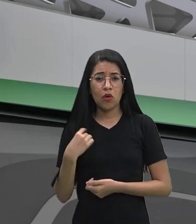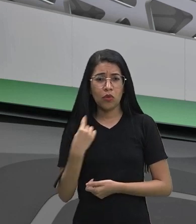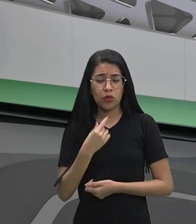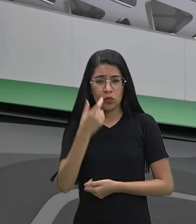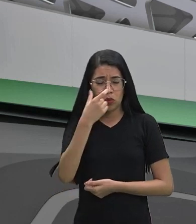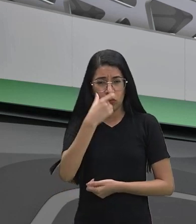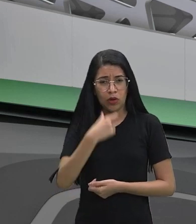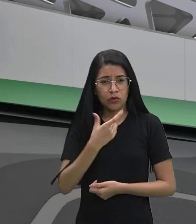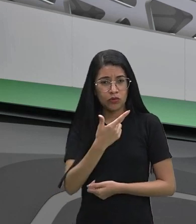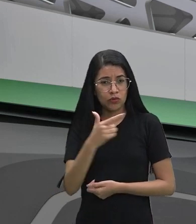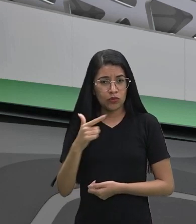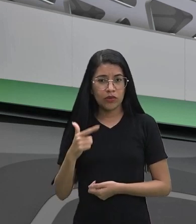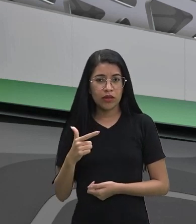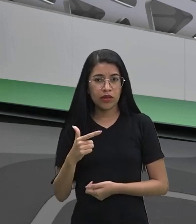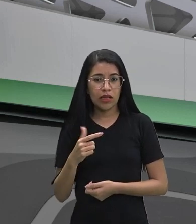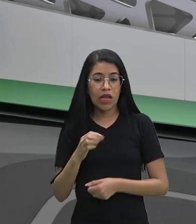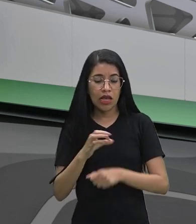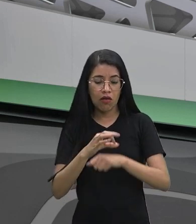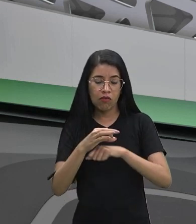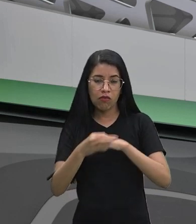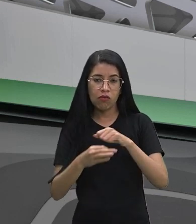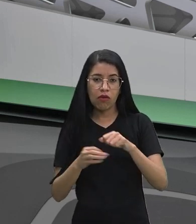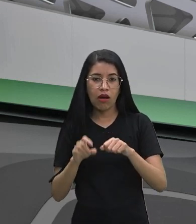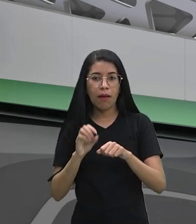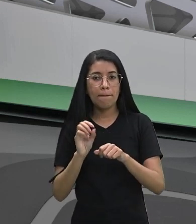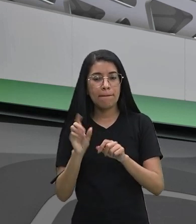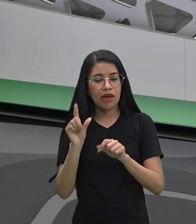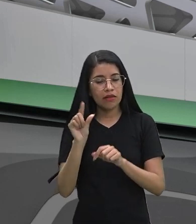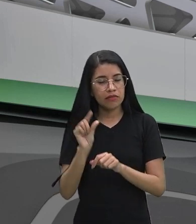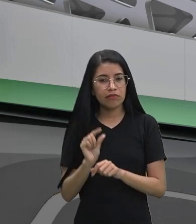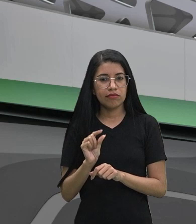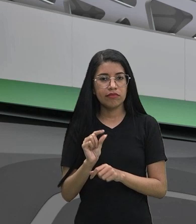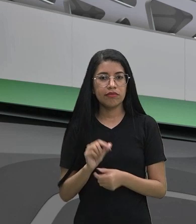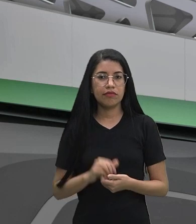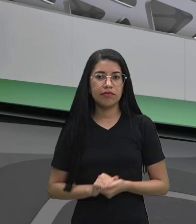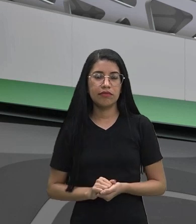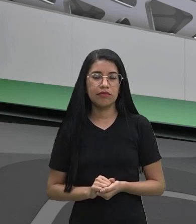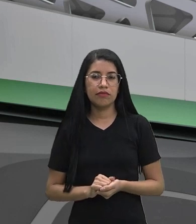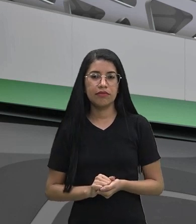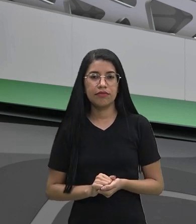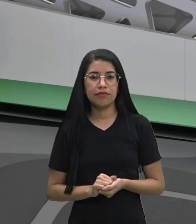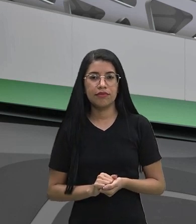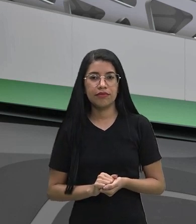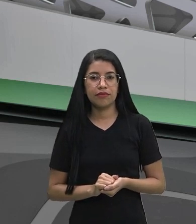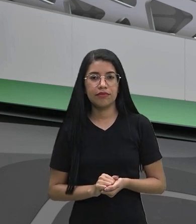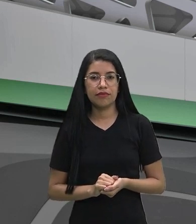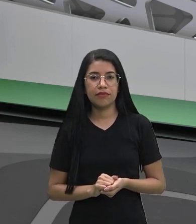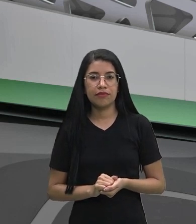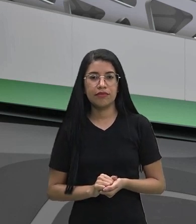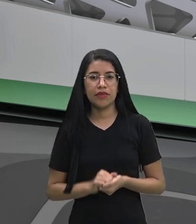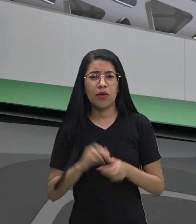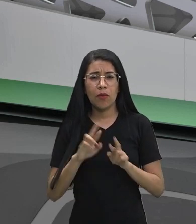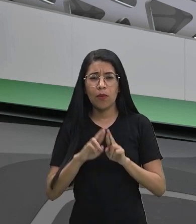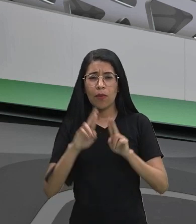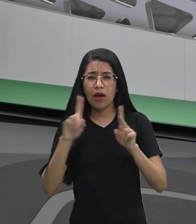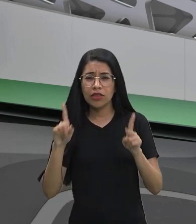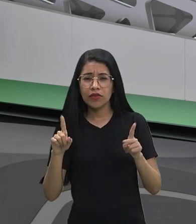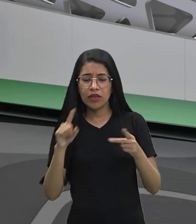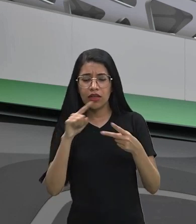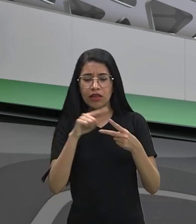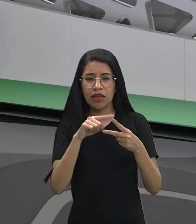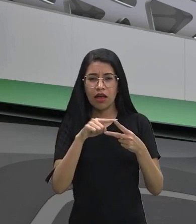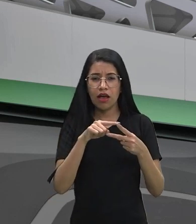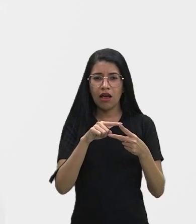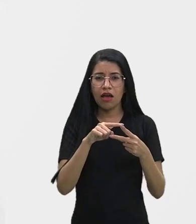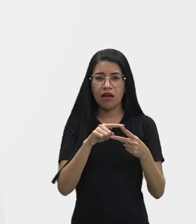A gente tem vacúolos nas nossas células, mas menores. Vamos dar uma olhada aí a diferença entre célula animal e vegetal